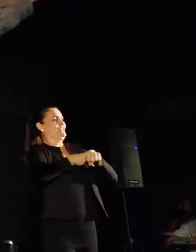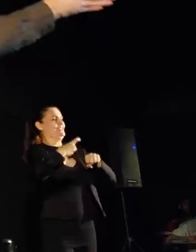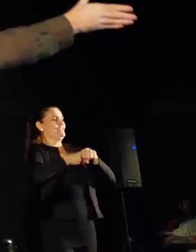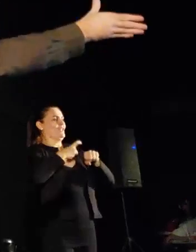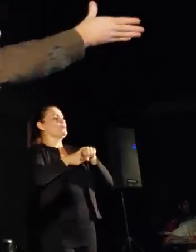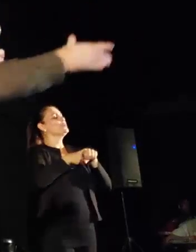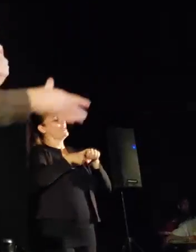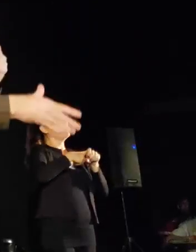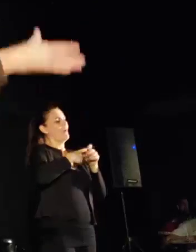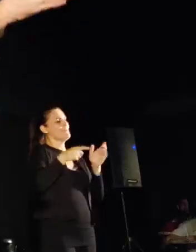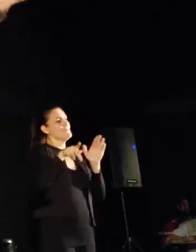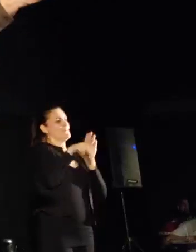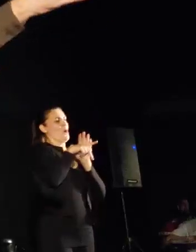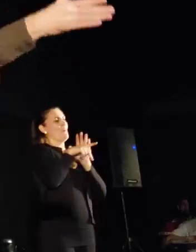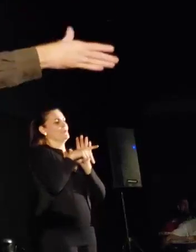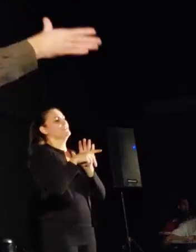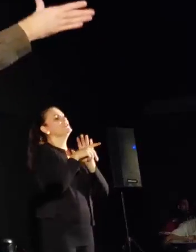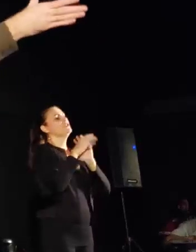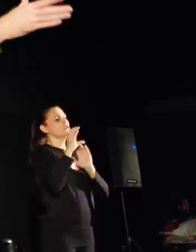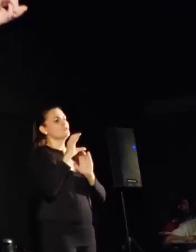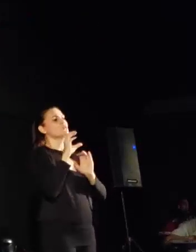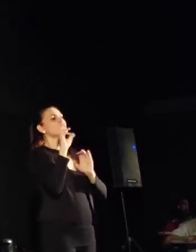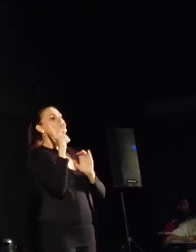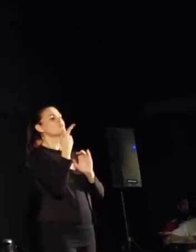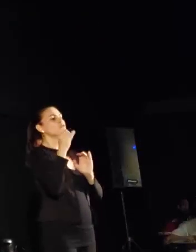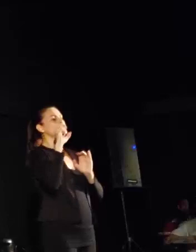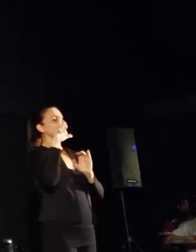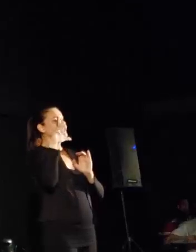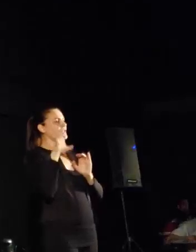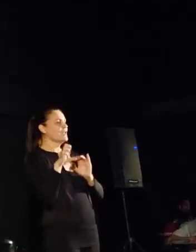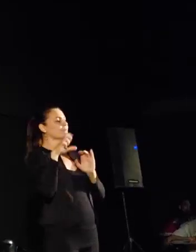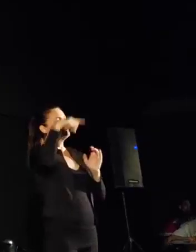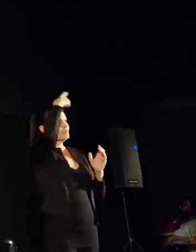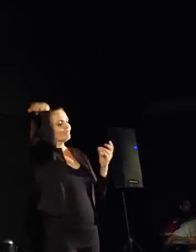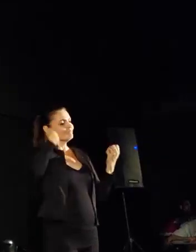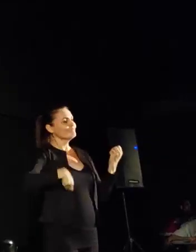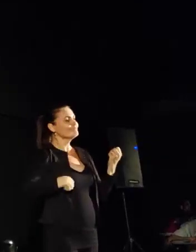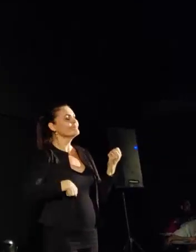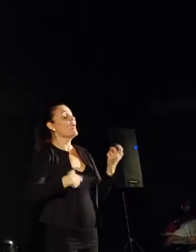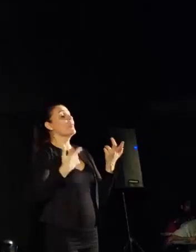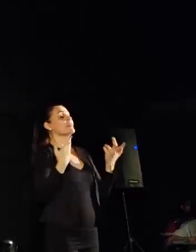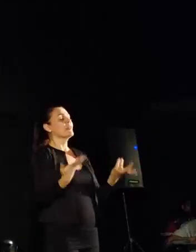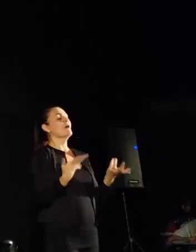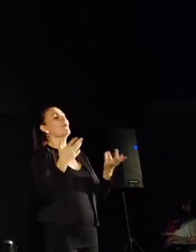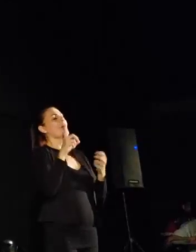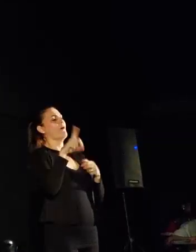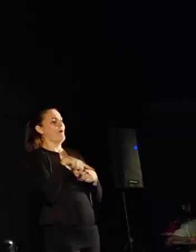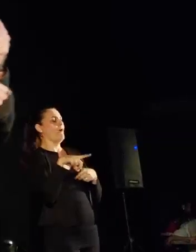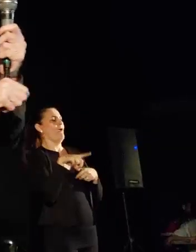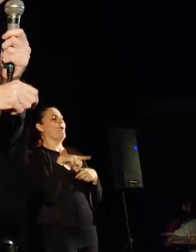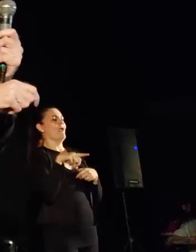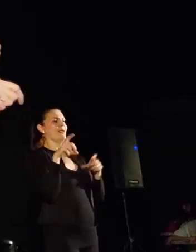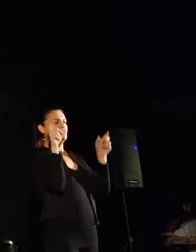levar todos os seus alunos para ir lá e fazer, não milagres, porque aí também é um dado muito interessante.